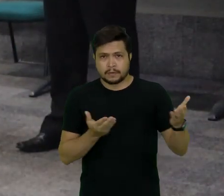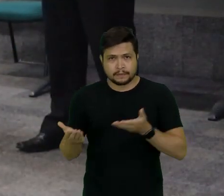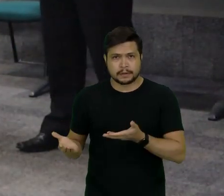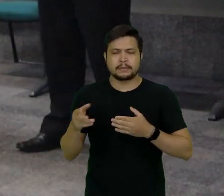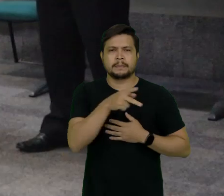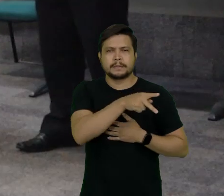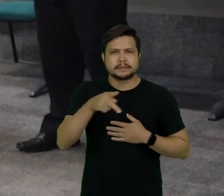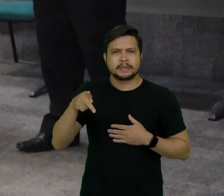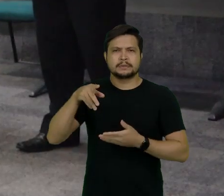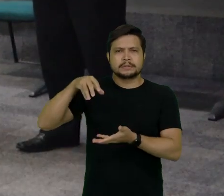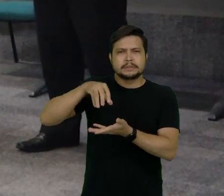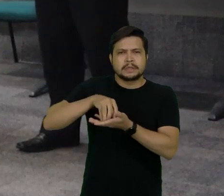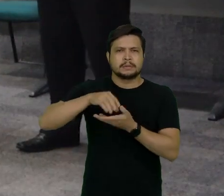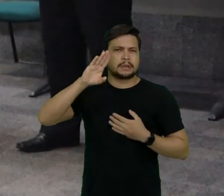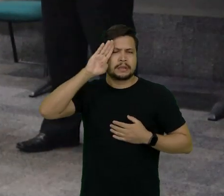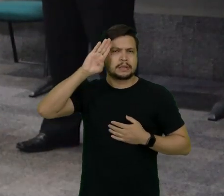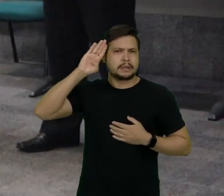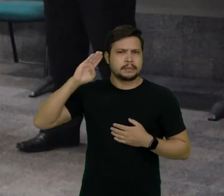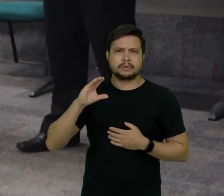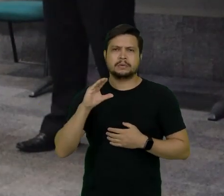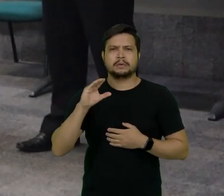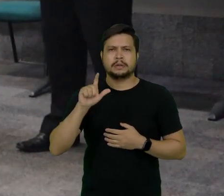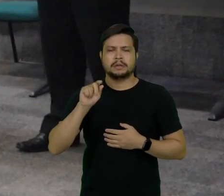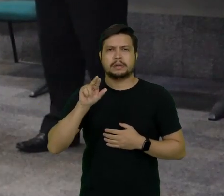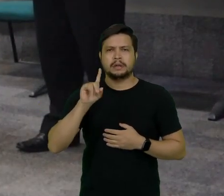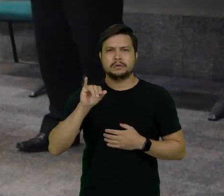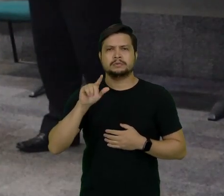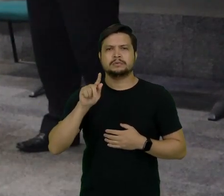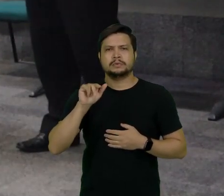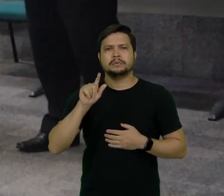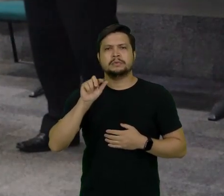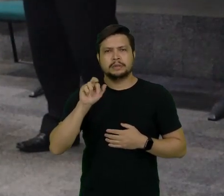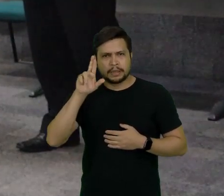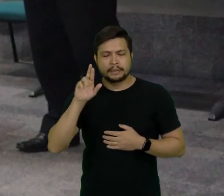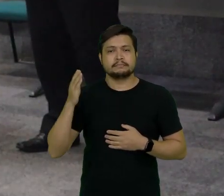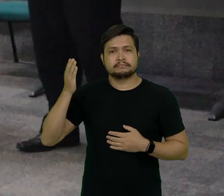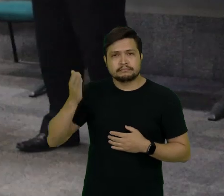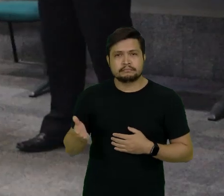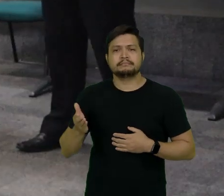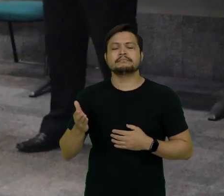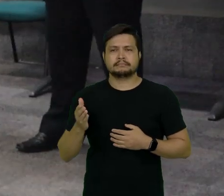Convidamos o presidente do Centro Acadêmico Cláudia Goulart, o acadêmico Francisco Guilherme Barros da Costa.